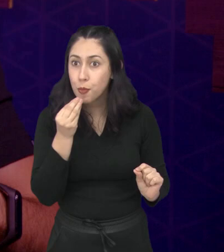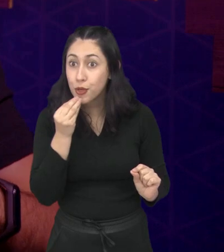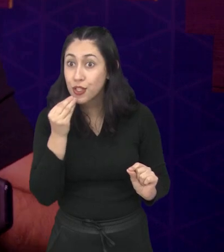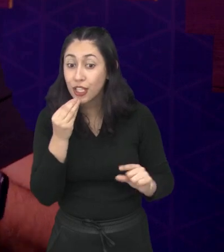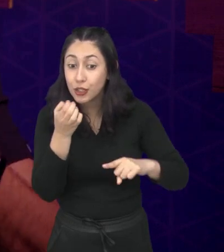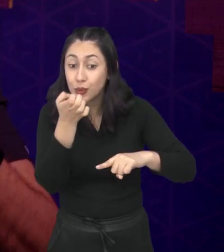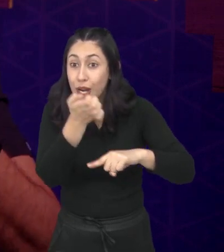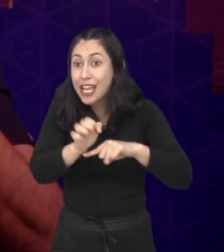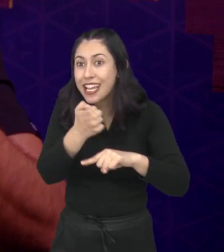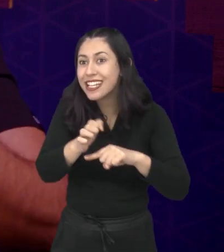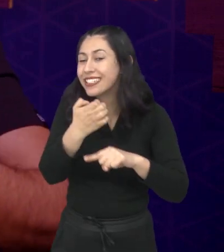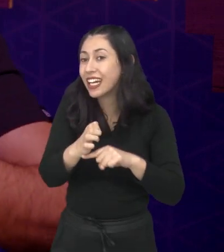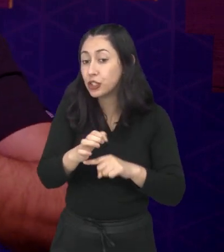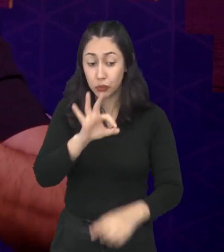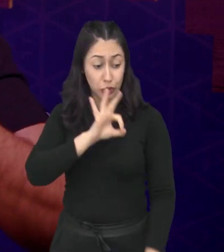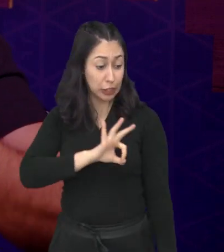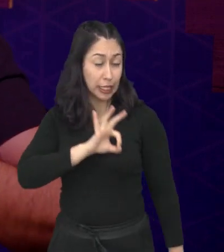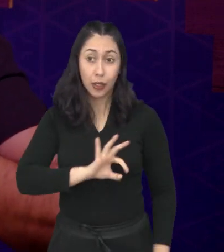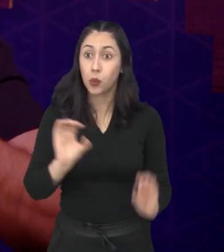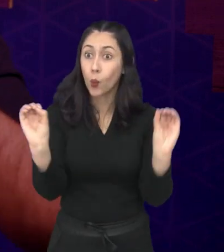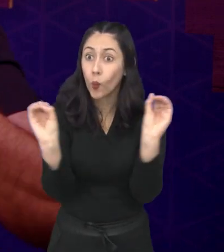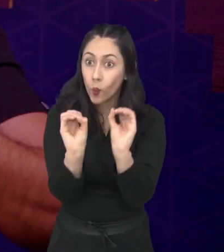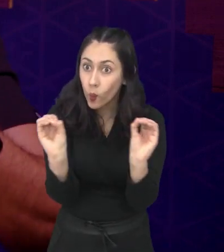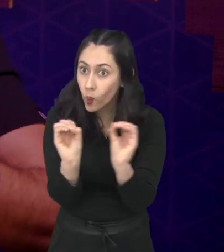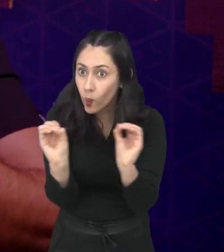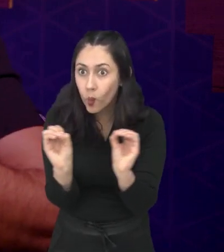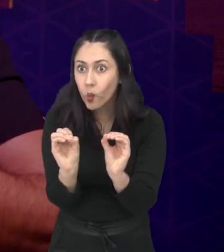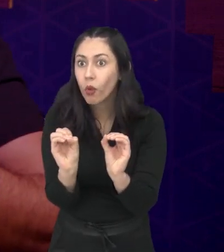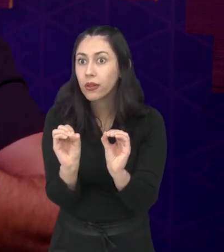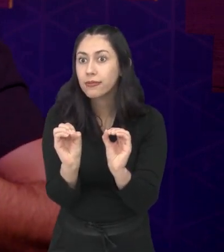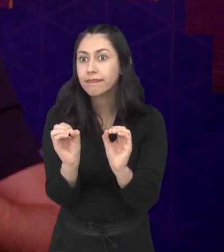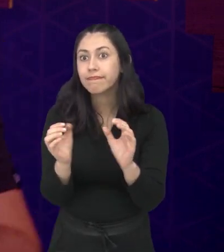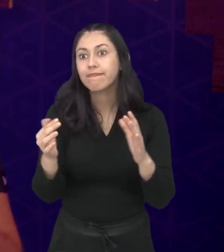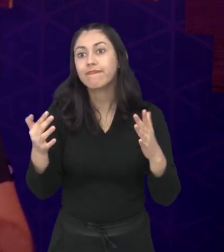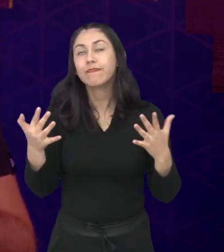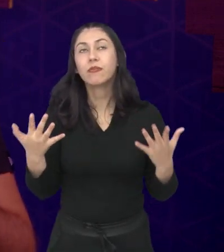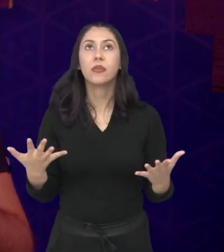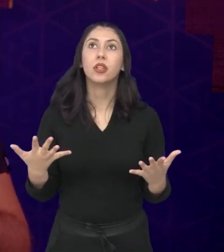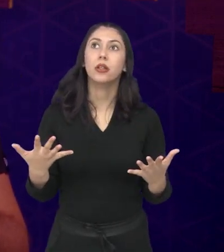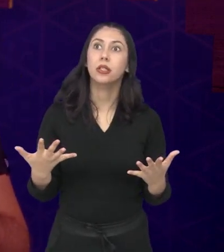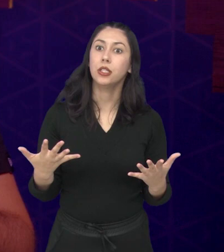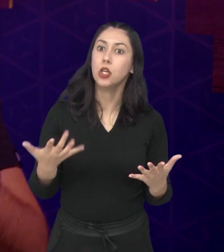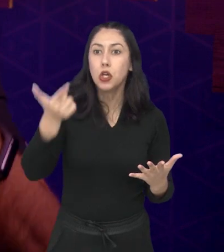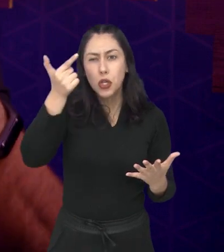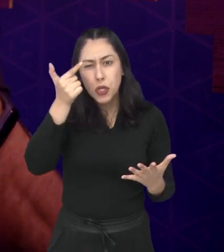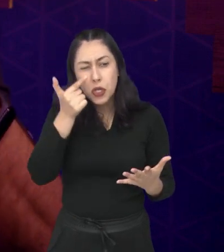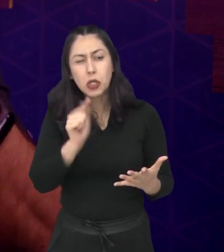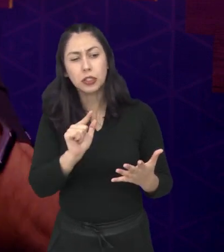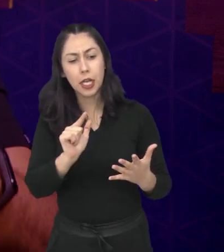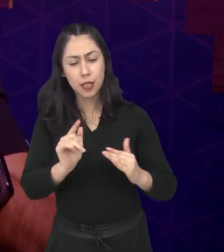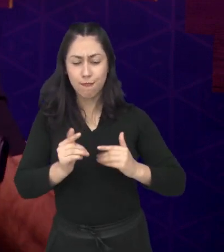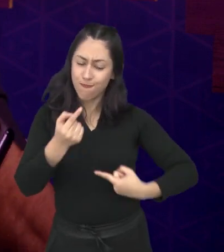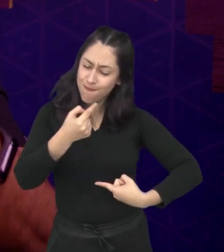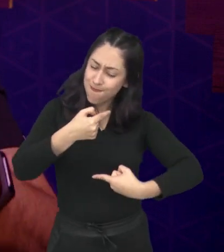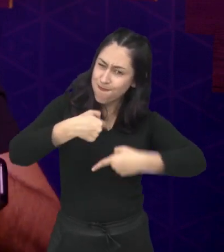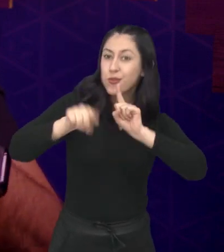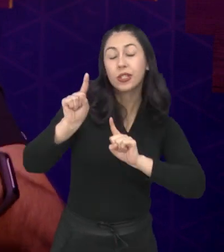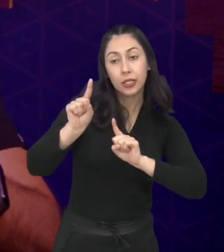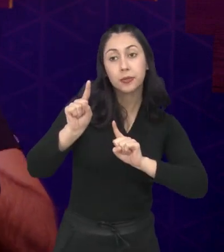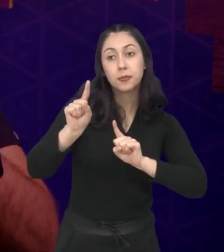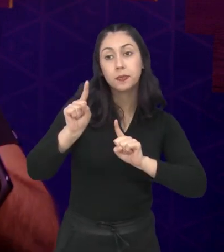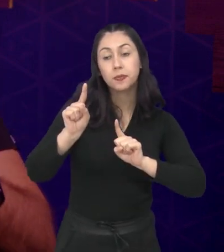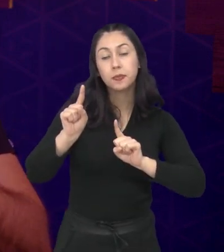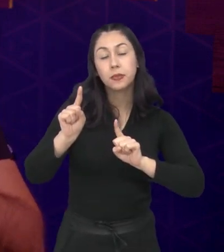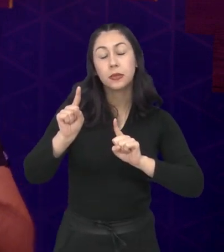uma oportunidade de um estágio remunerado, não remunerado em uma empresa, e aí ele consegue passar